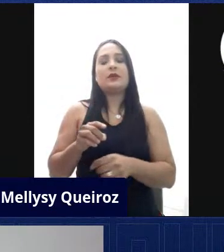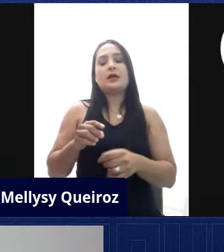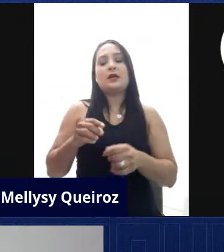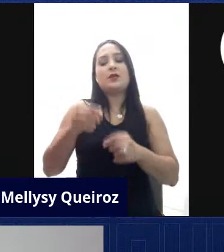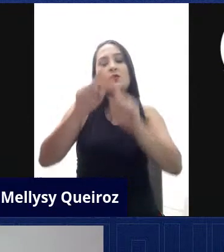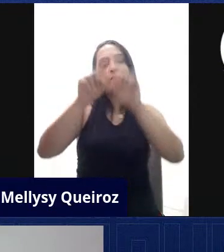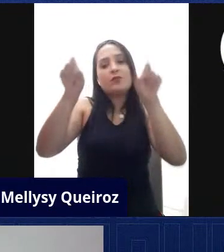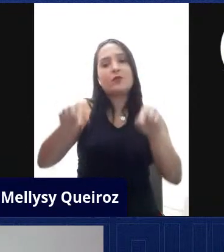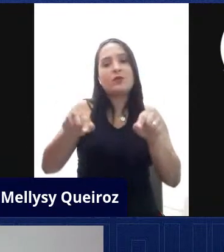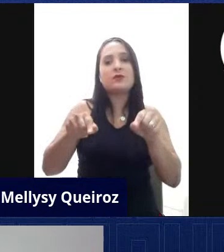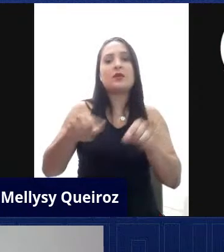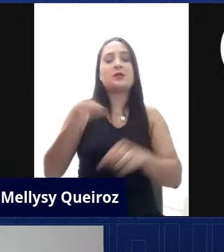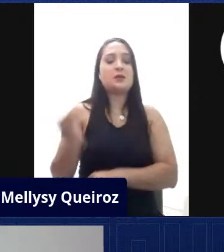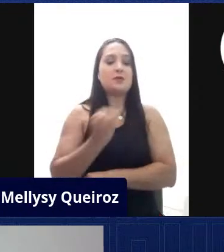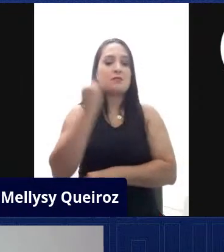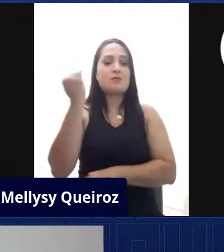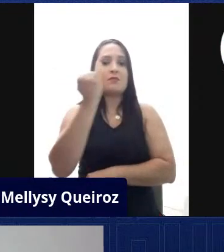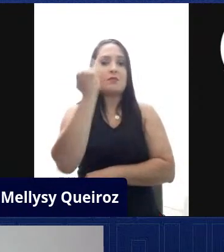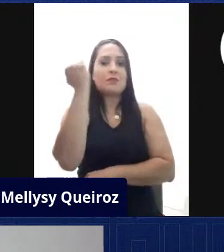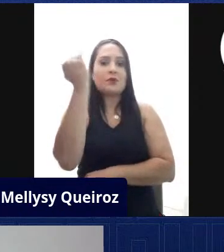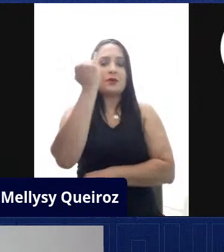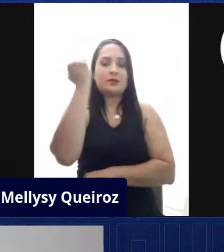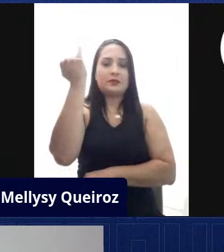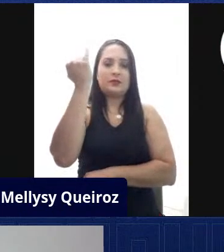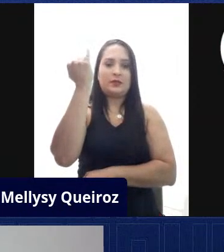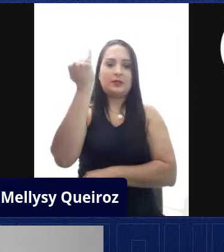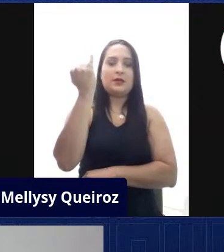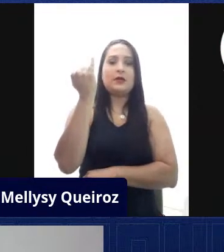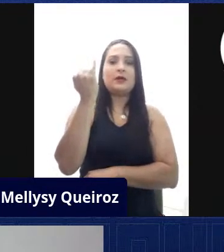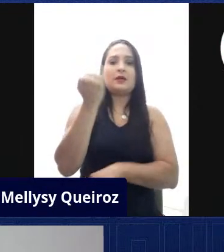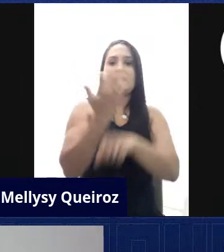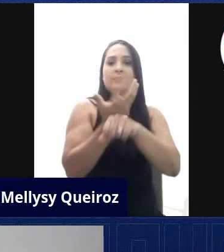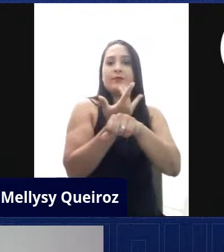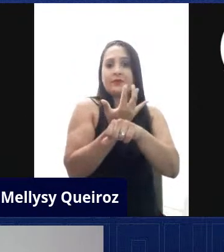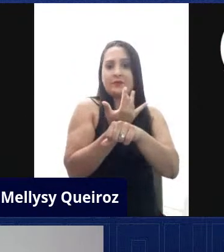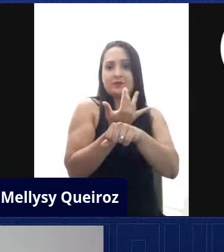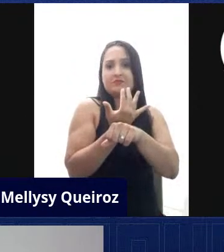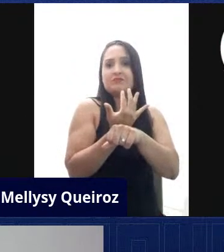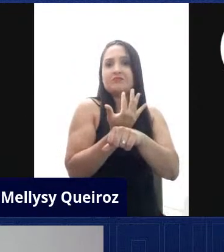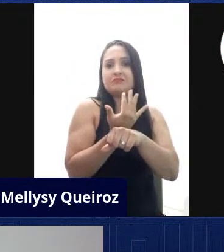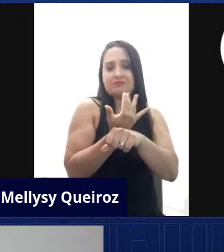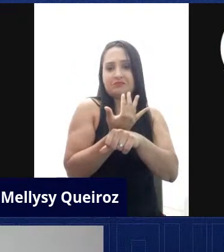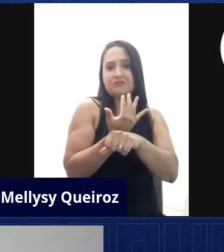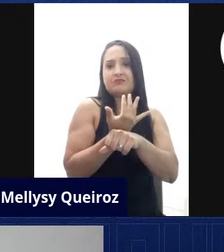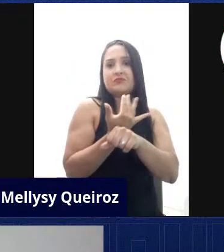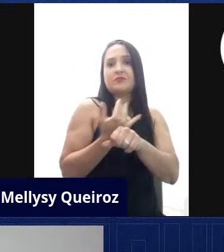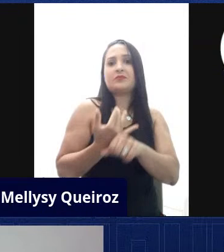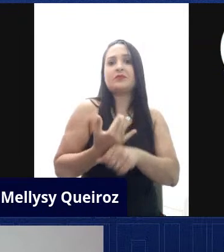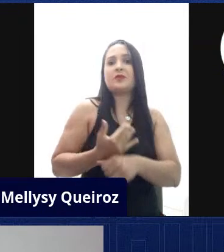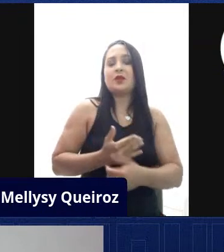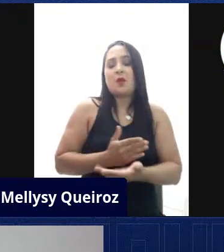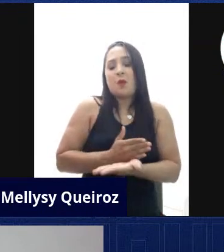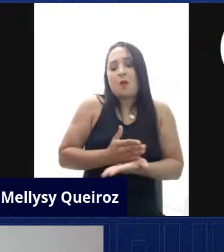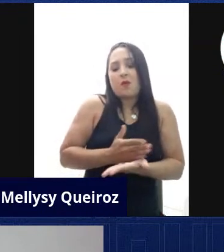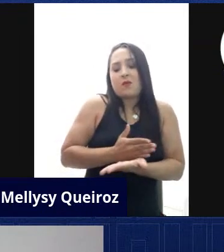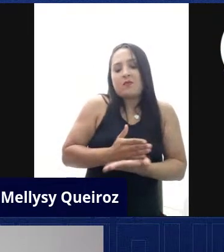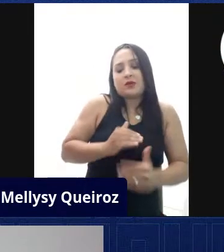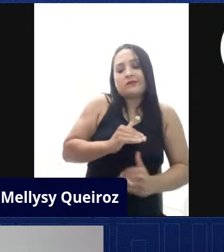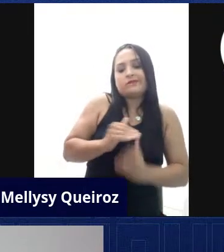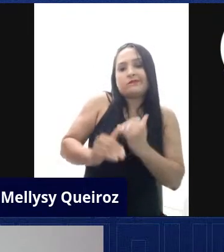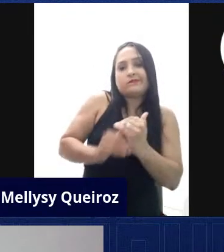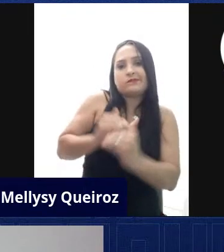o papel, o protagonismo da UFRPE nesse trabalho construído desde lá de 2014.